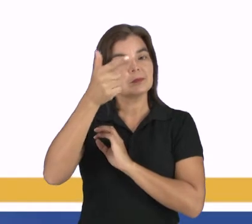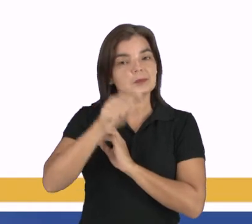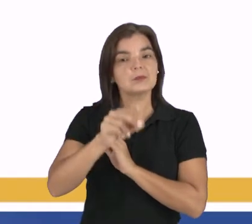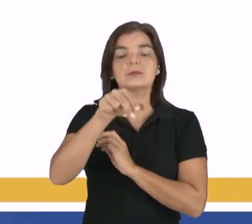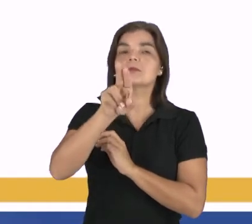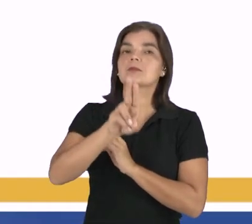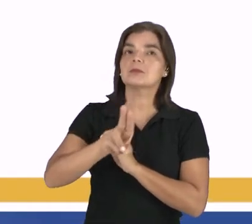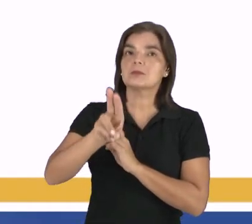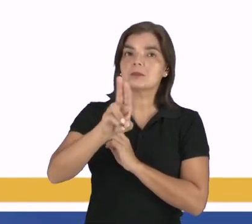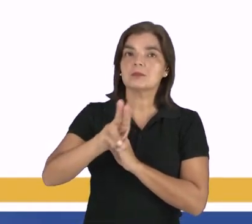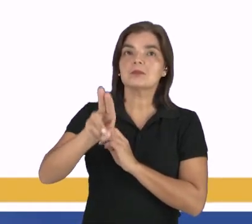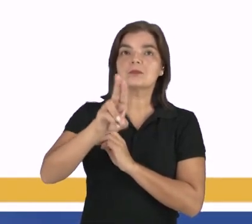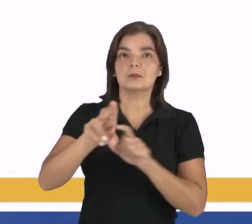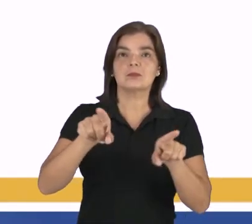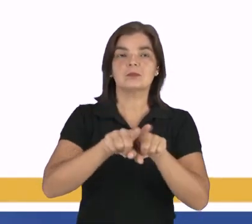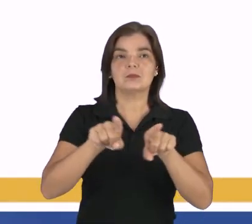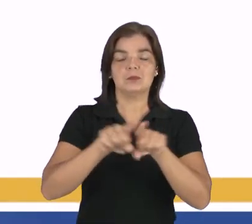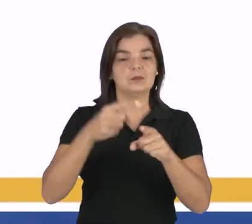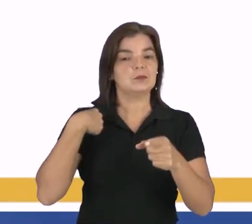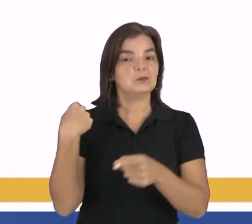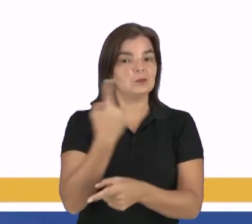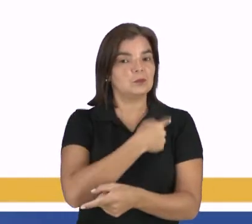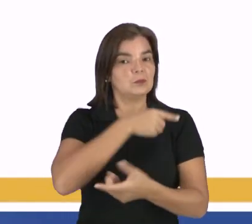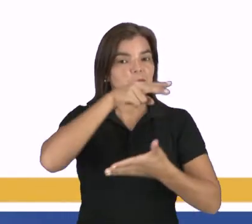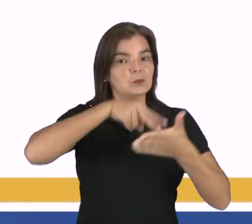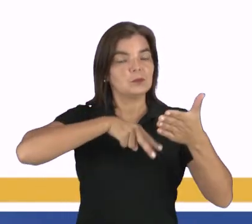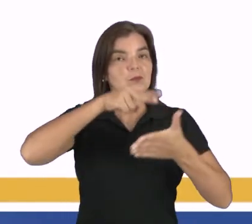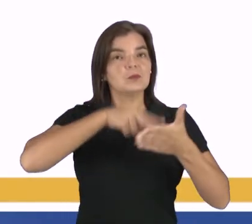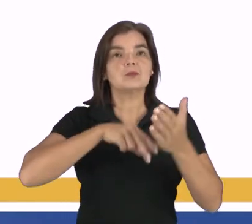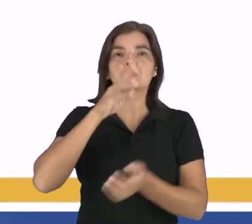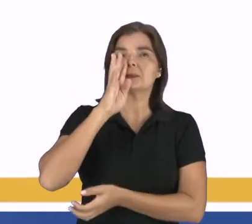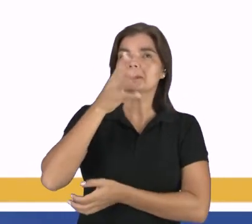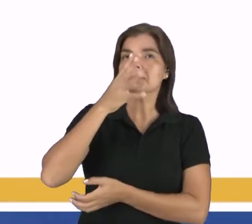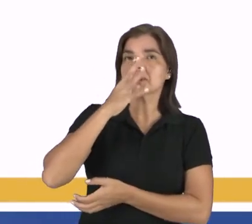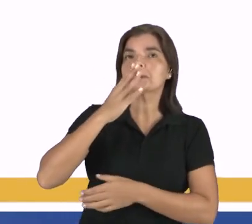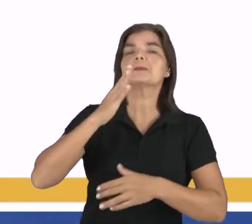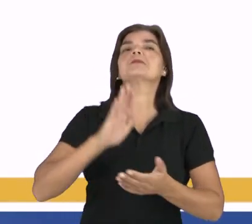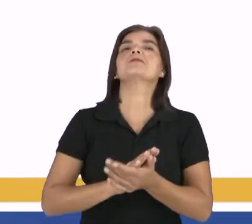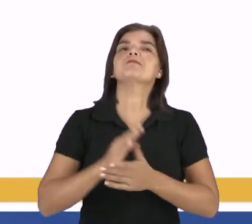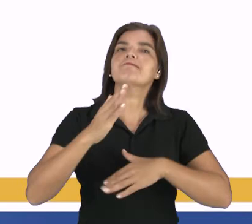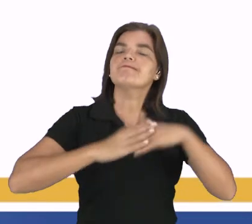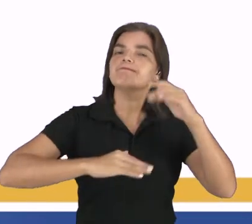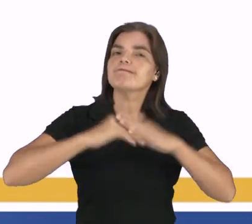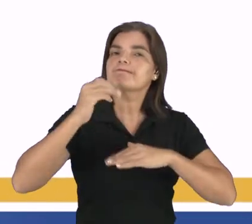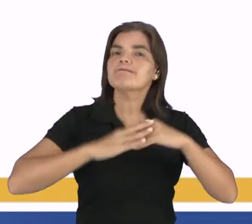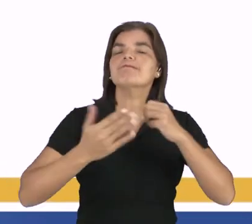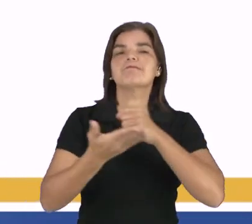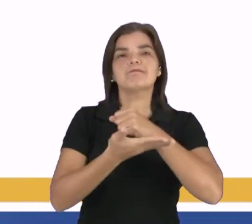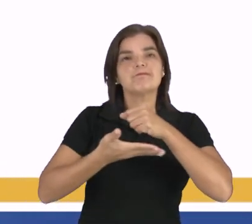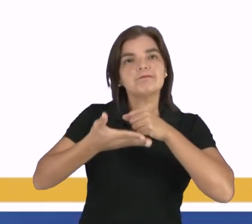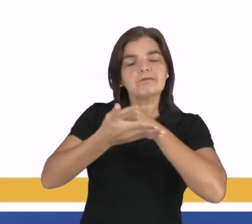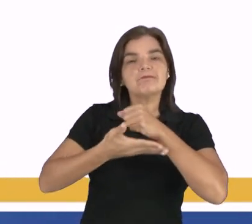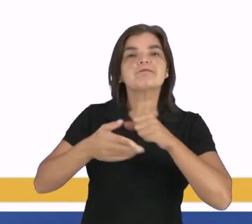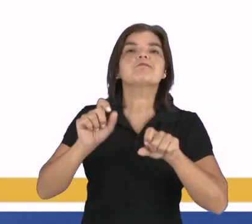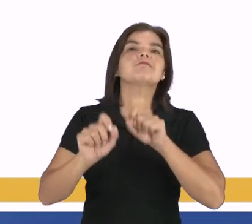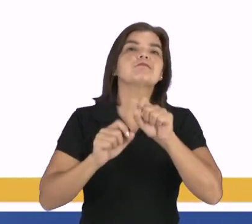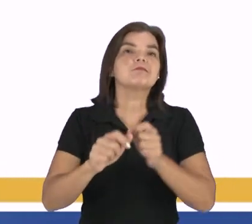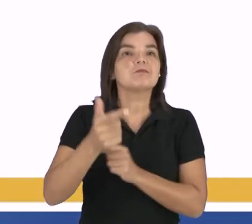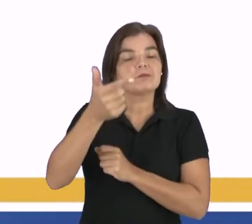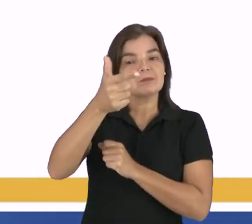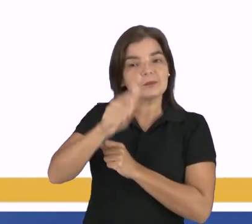mais utilizados por nós, leitores, críticos proficientes de nível básico,